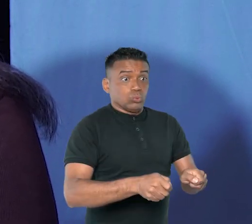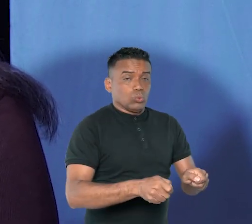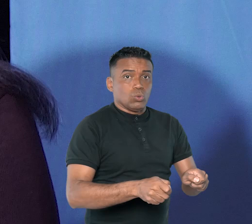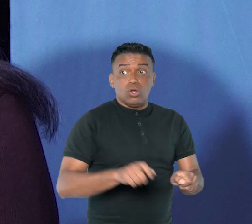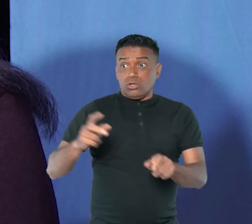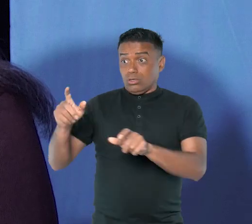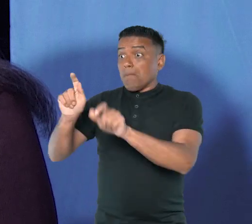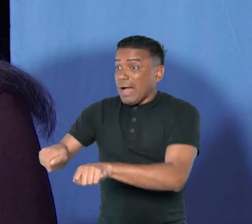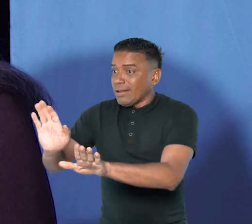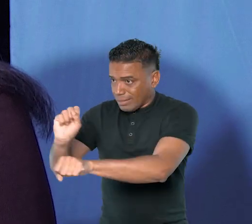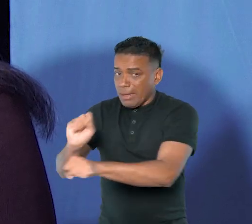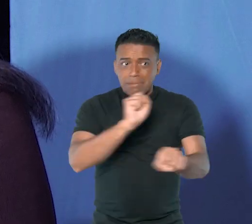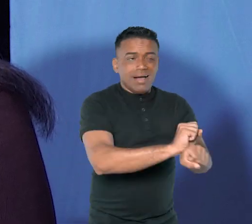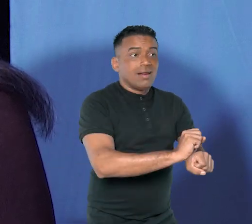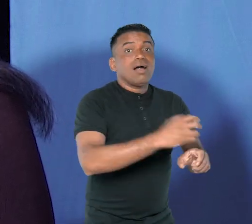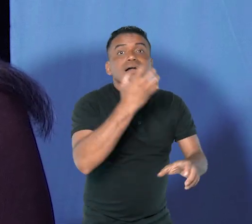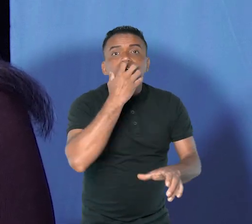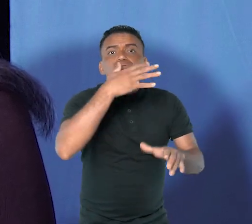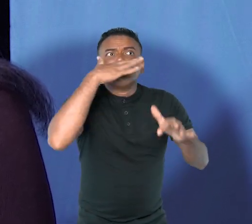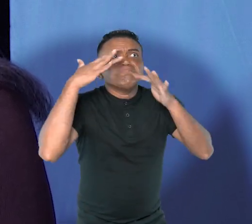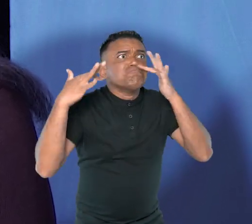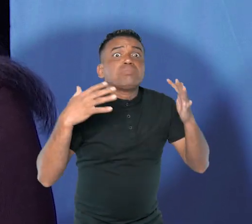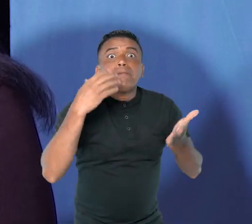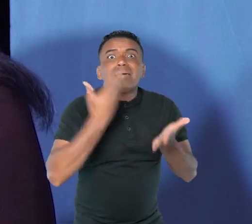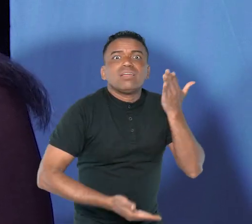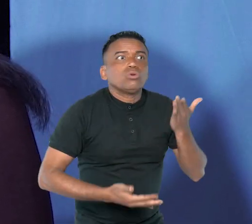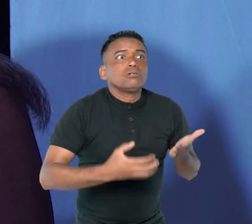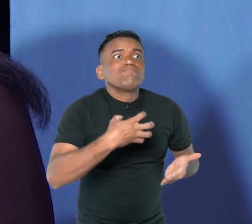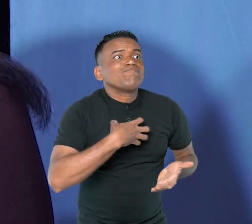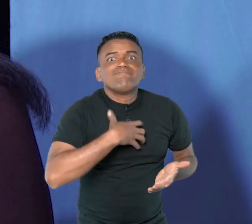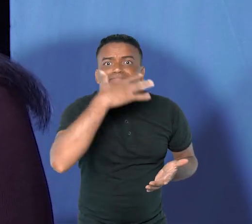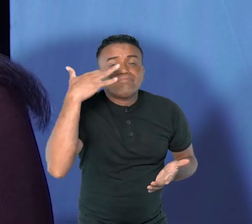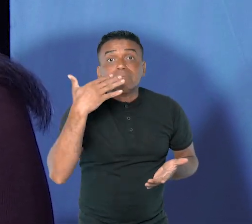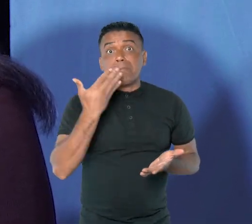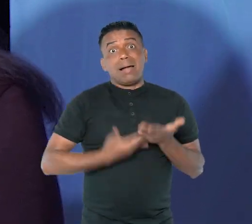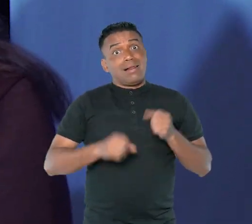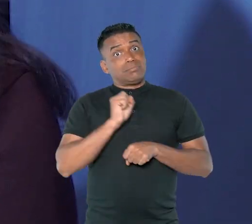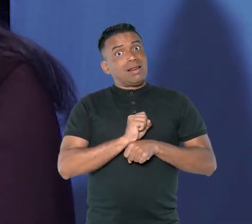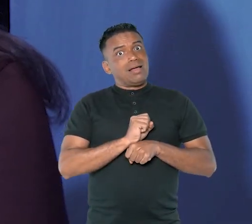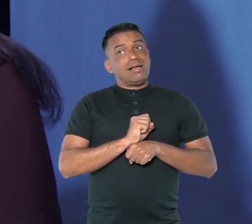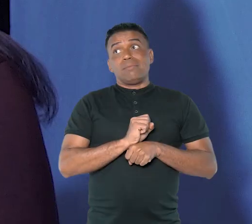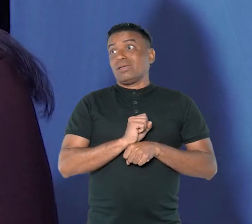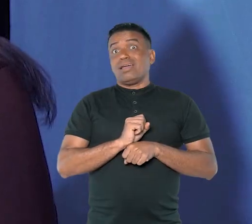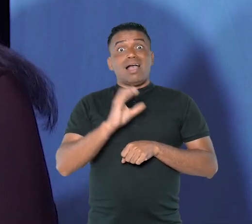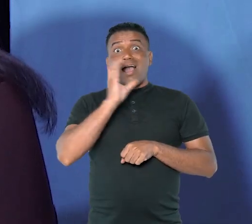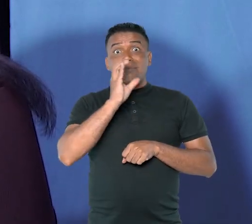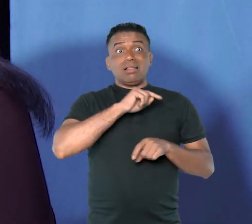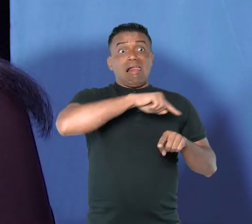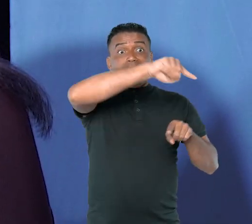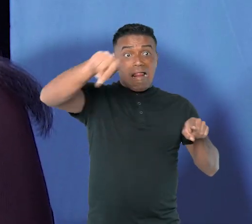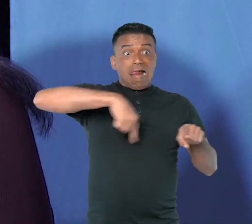façam o mesmo. Os cães perdem o faro e ela nos avisa que precisamos esperar um pouco ou corremos o risco de andar em círculos e cansar